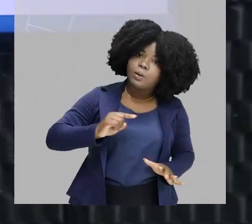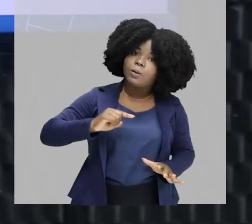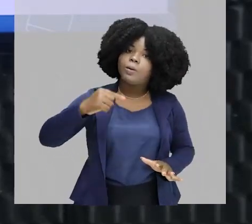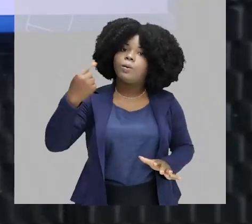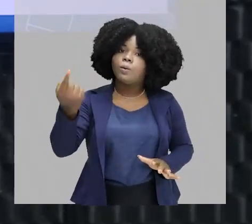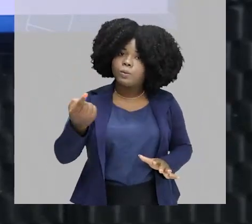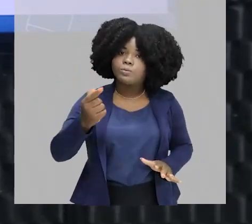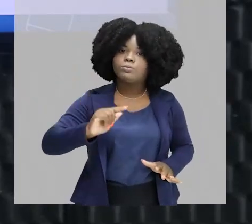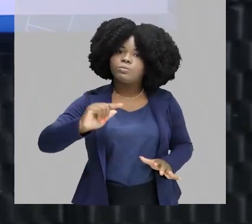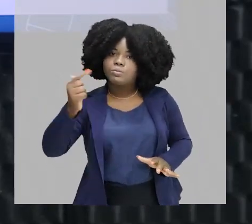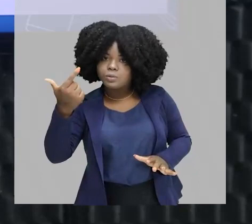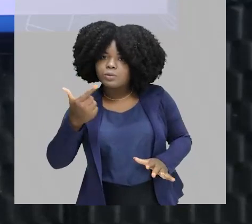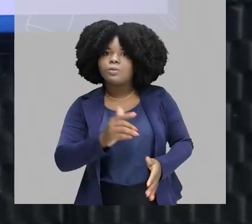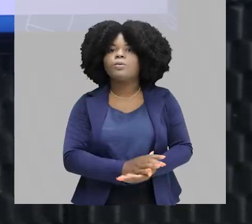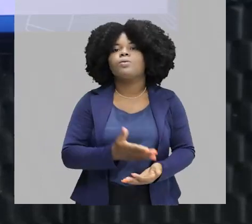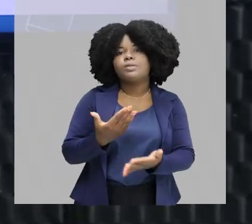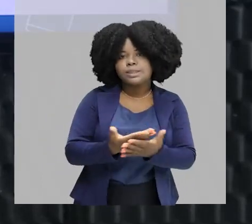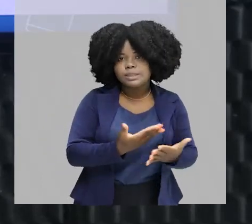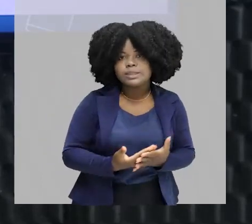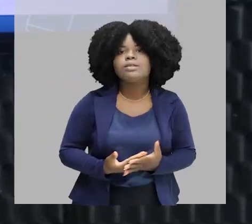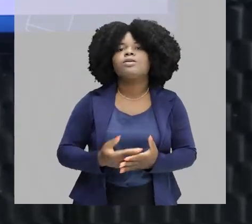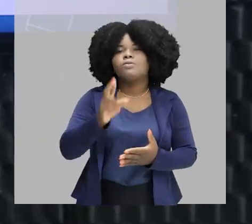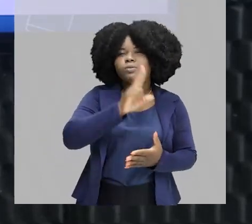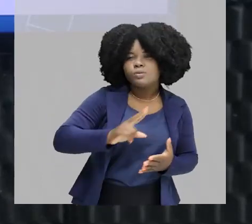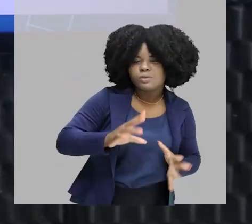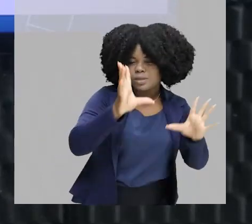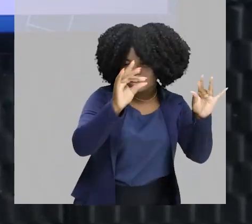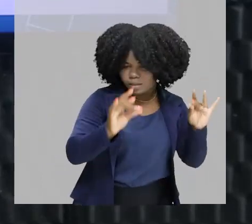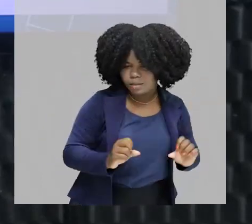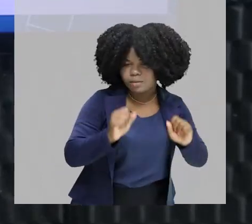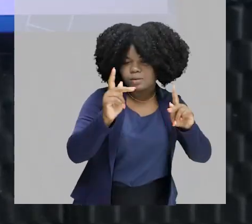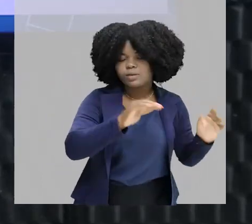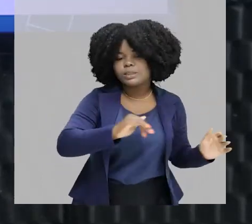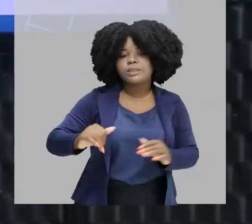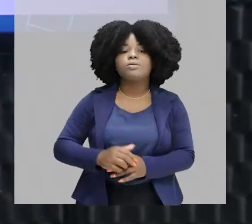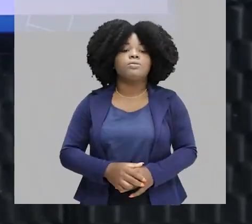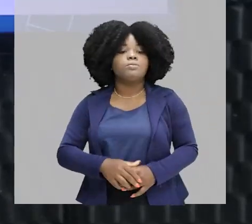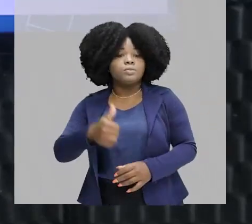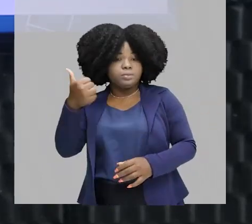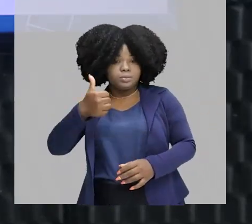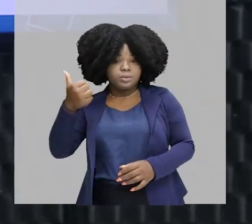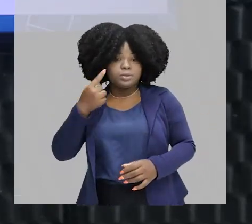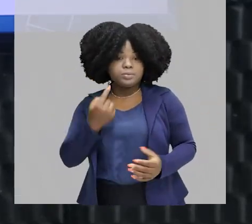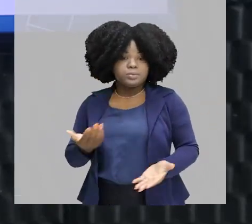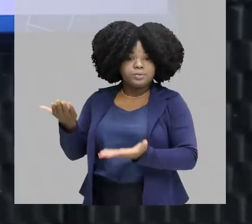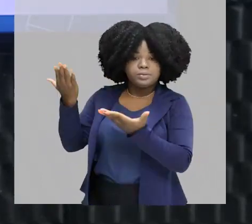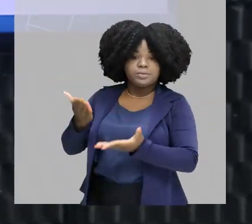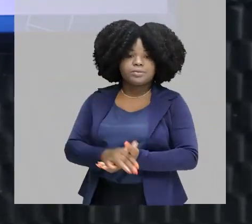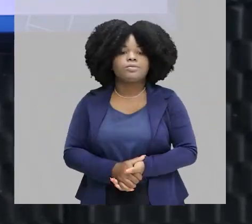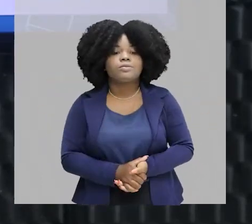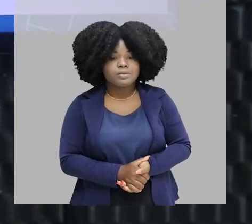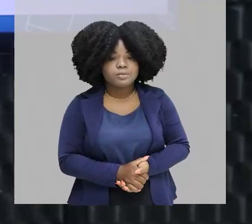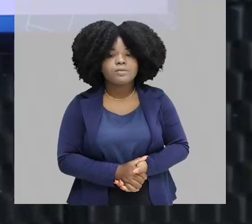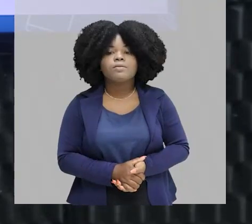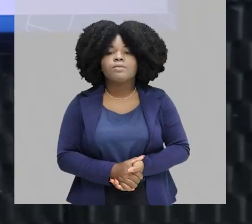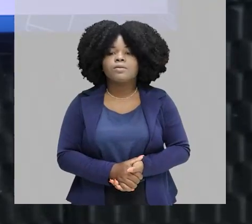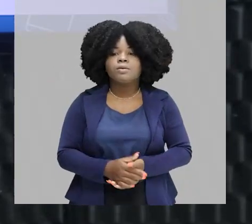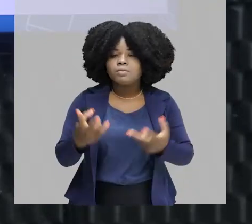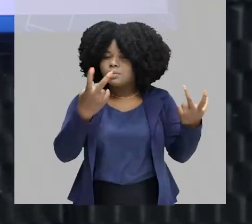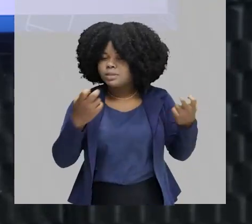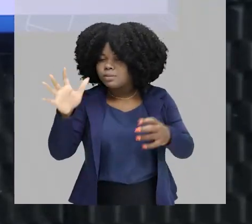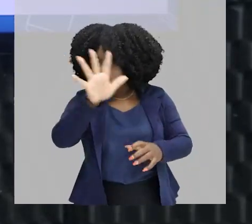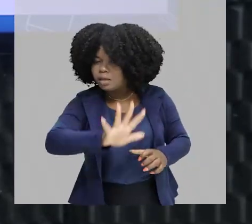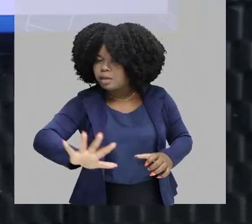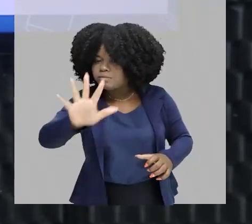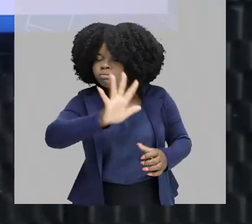nas estruturas, nos usos e etc. Bom, nosso roteiro primeiro, uma overview, que é uma visão geral desse